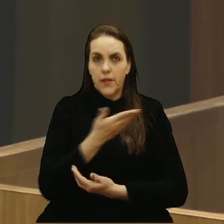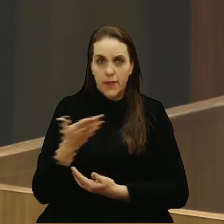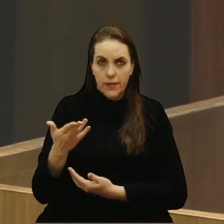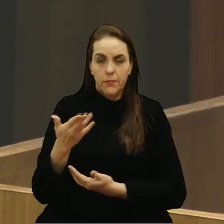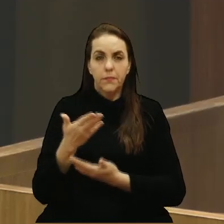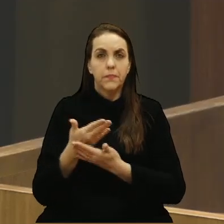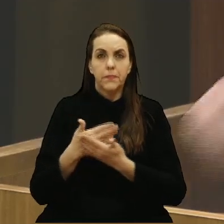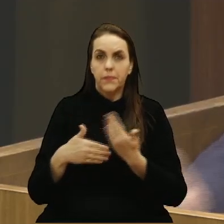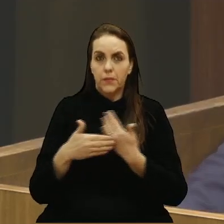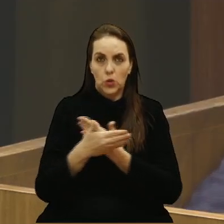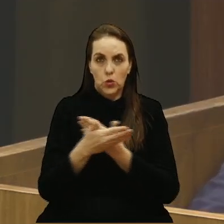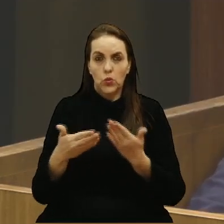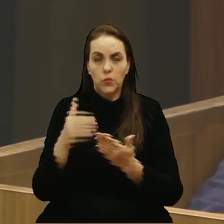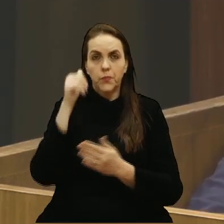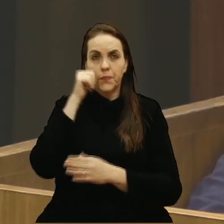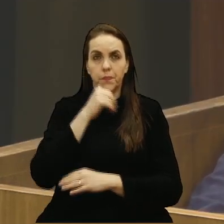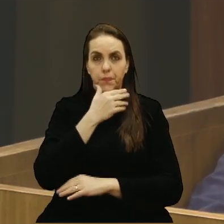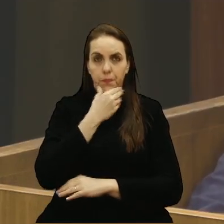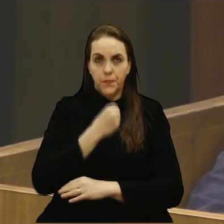para aquelas